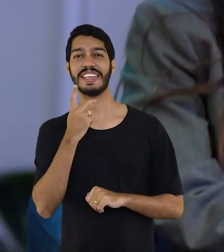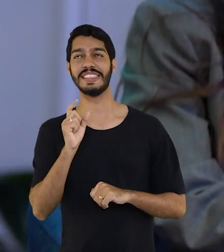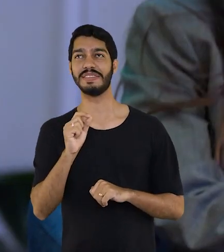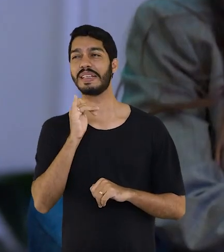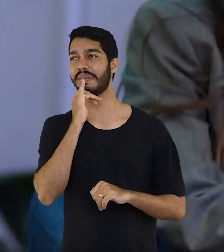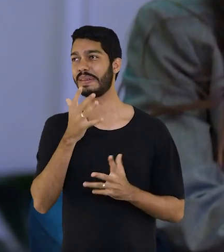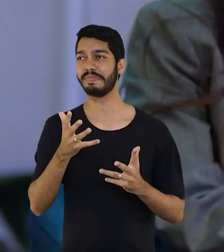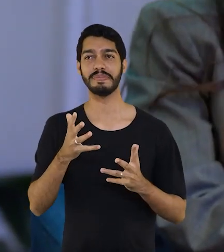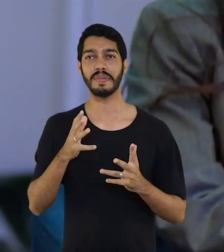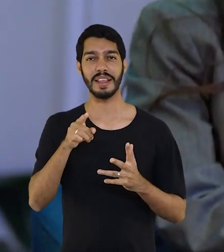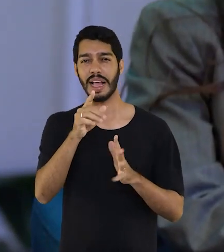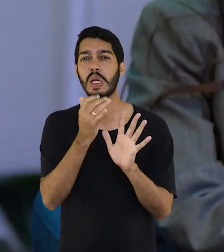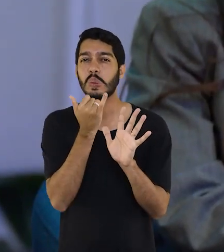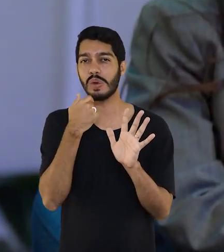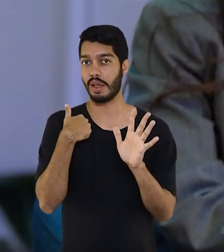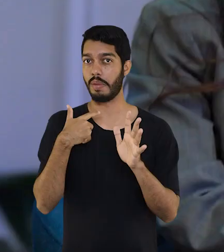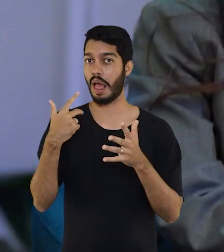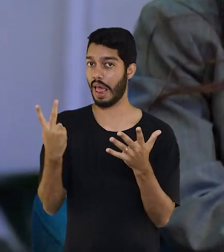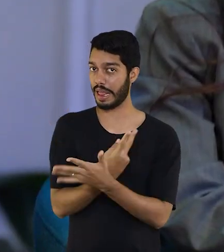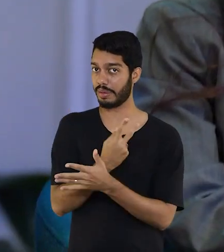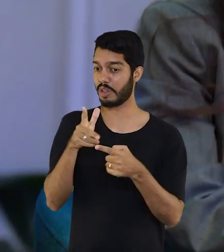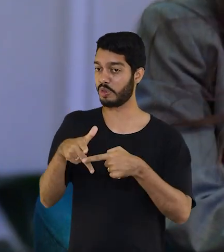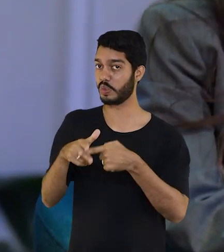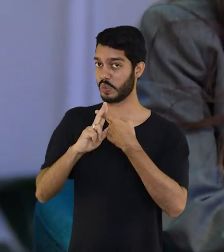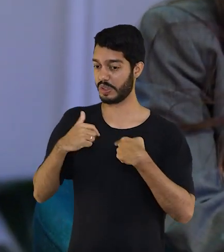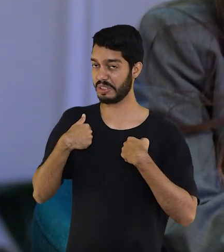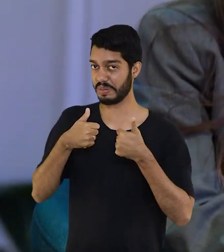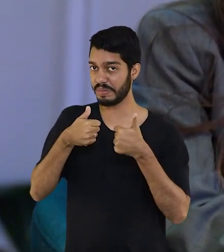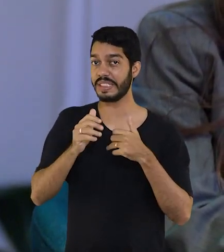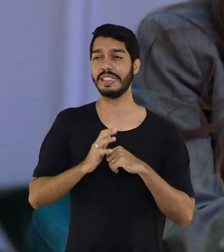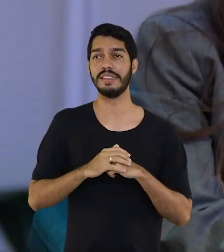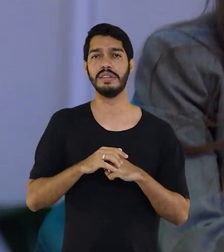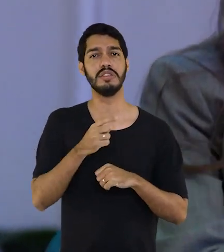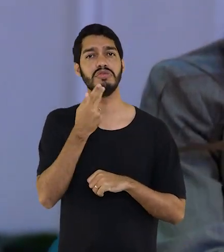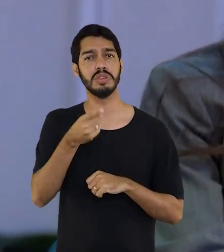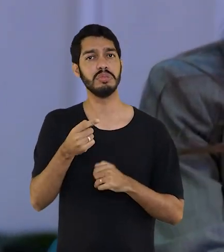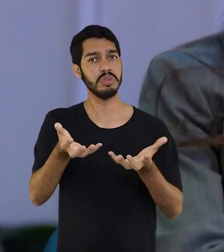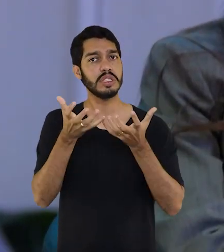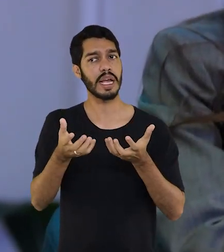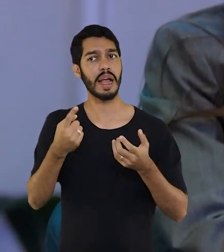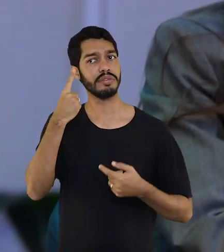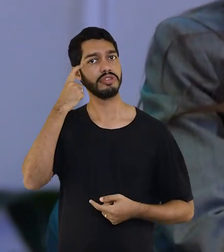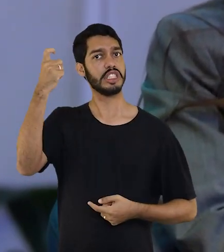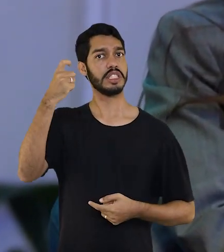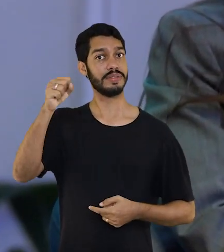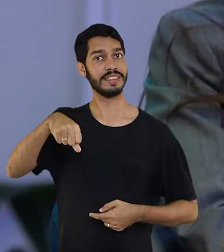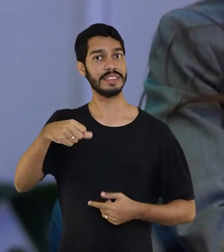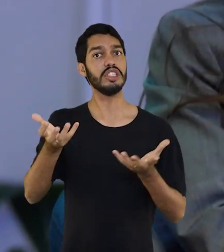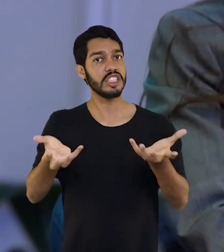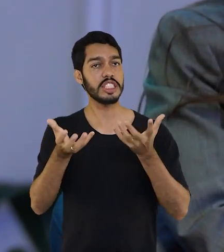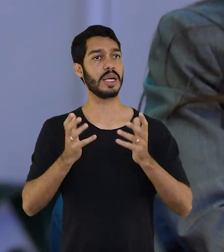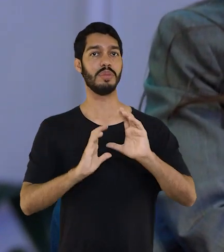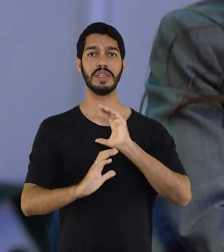a Lívia estava falando, ela falou que me corrija aí se eu estiver falando certo, tá? Mas estiver falando errado. Mas, poxa, ela tem vontade